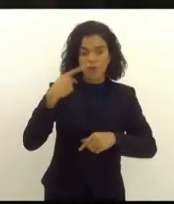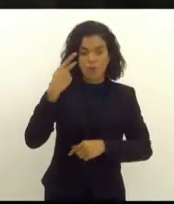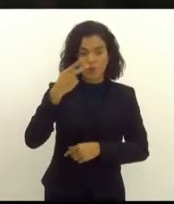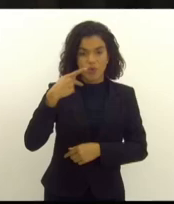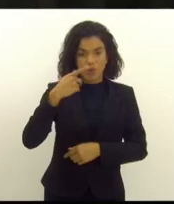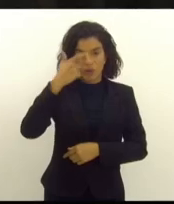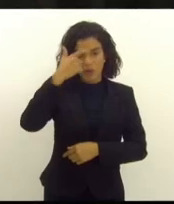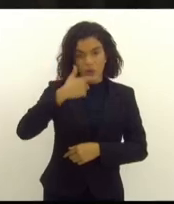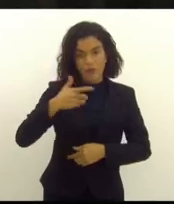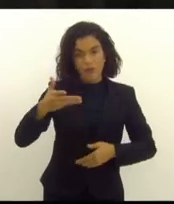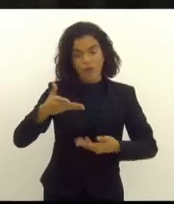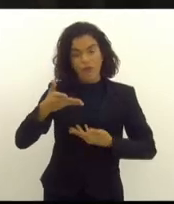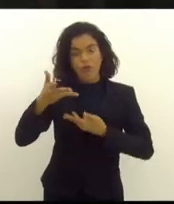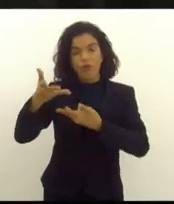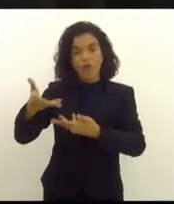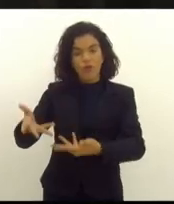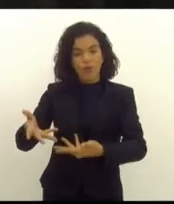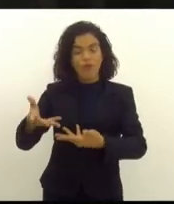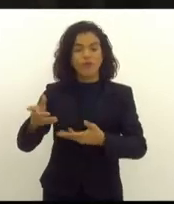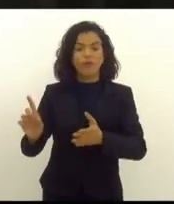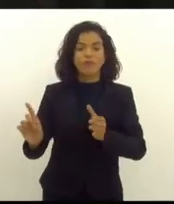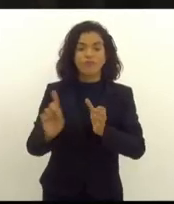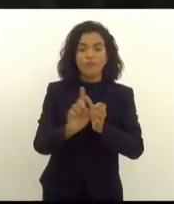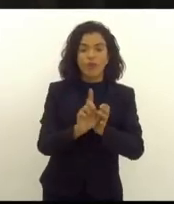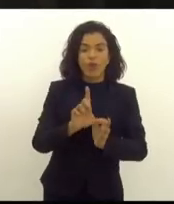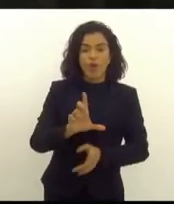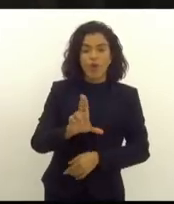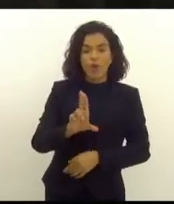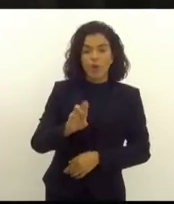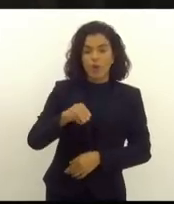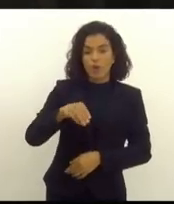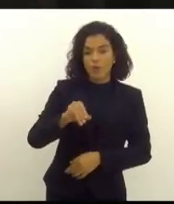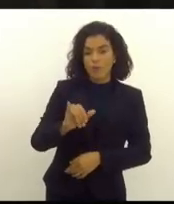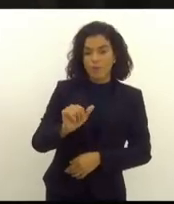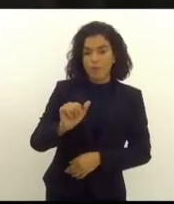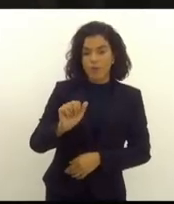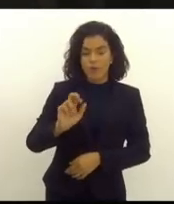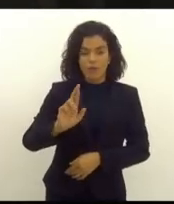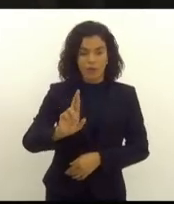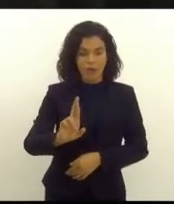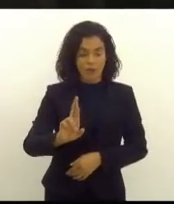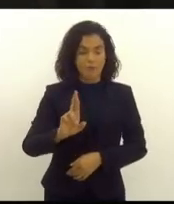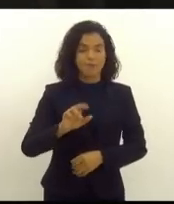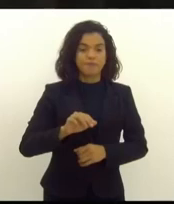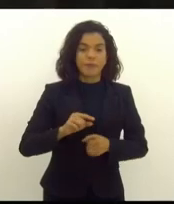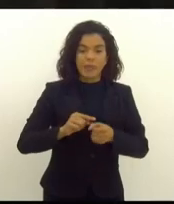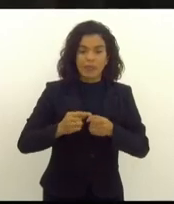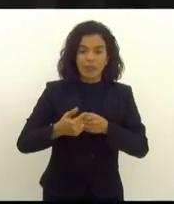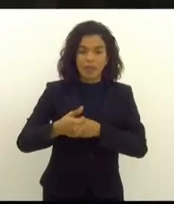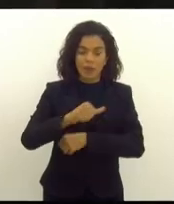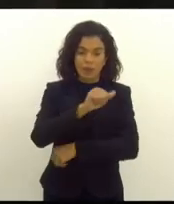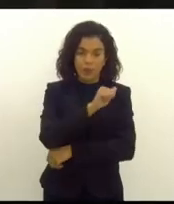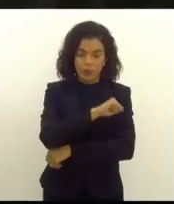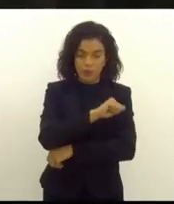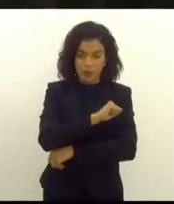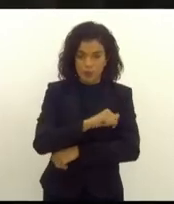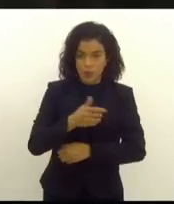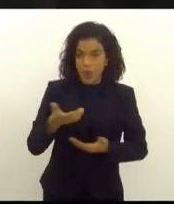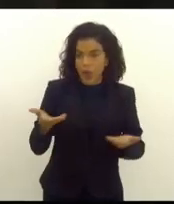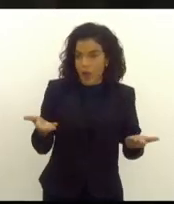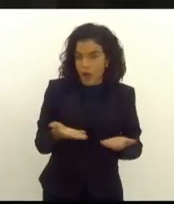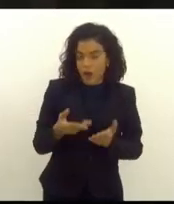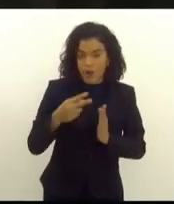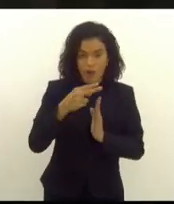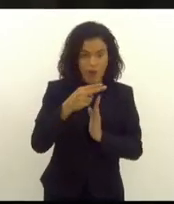foi convidada para estar em Lumiar no próximo domingo e eu queria aqui ler